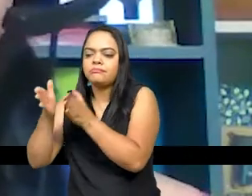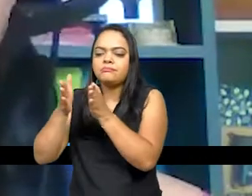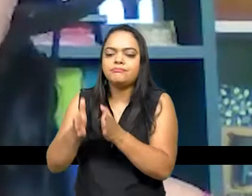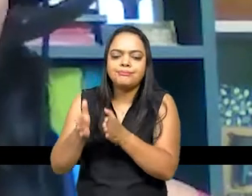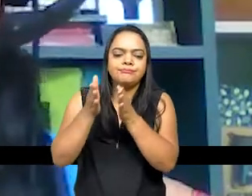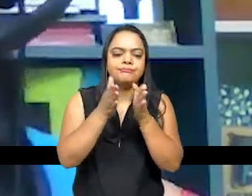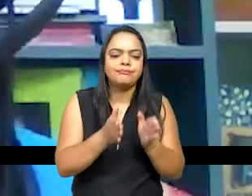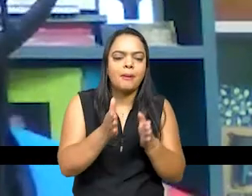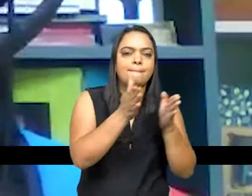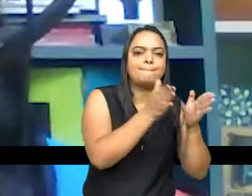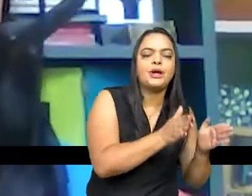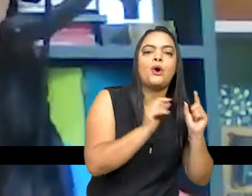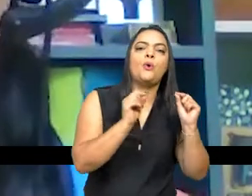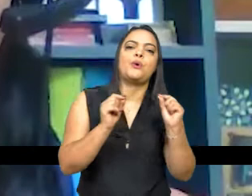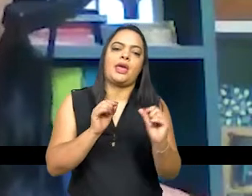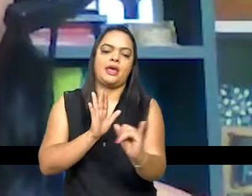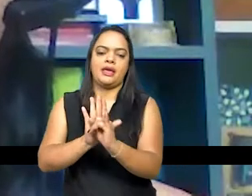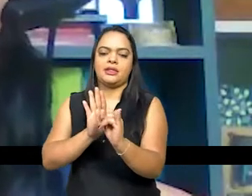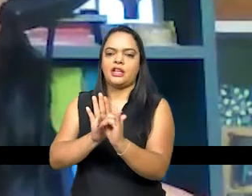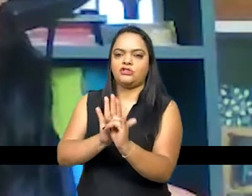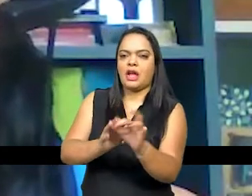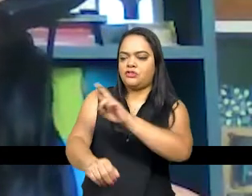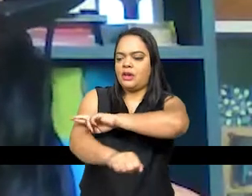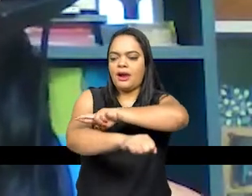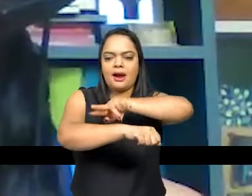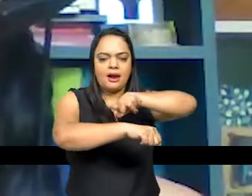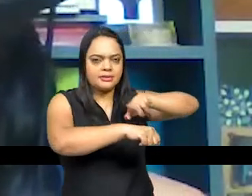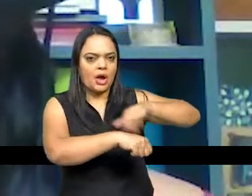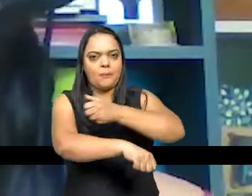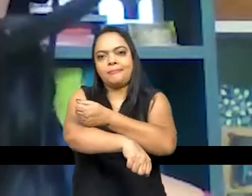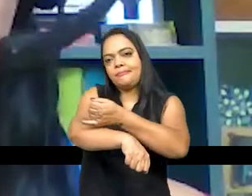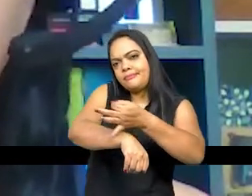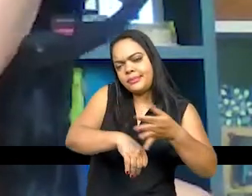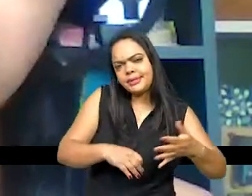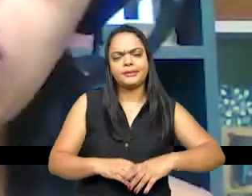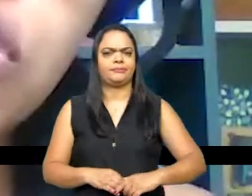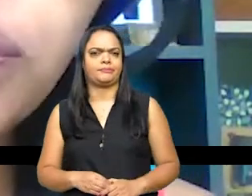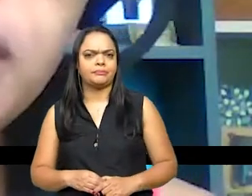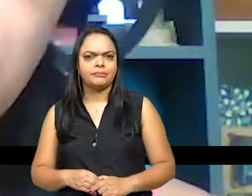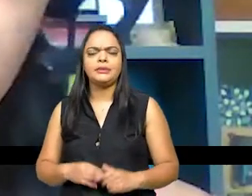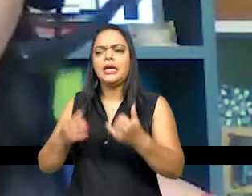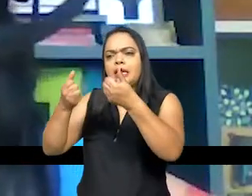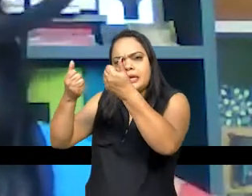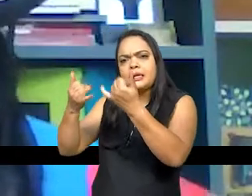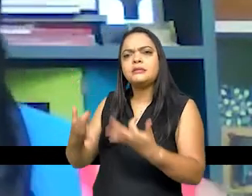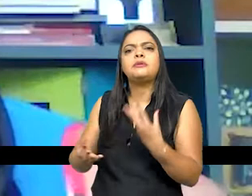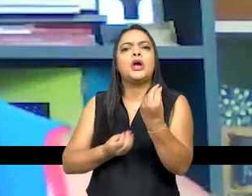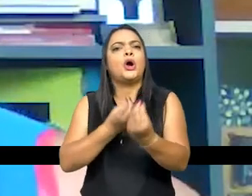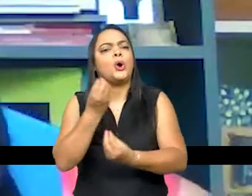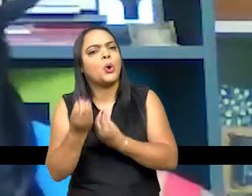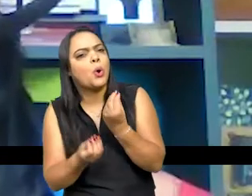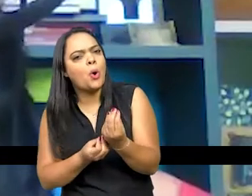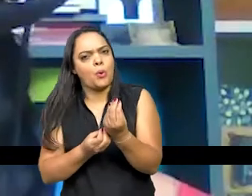de uma identidade racial branca, né? E ela traz ali um caminho que aponta a possibilidade de se construir uma identidade racial branca